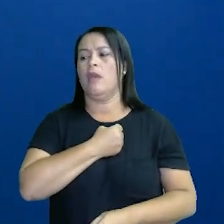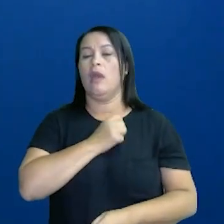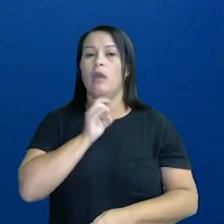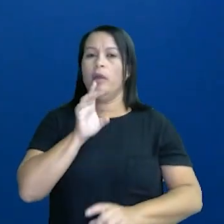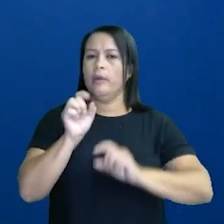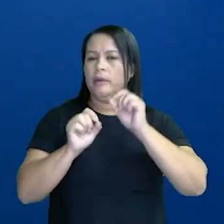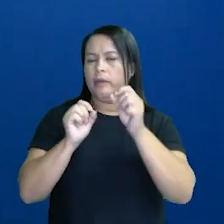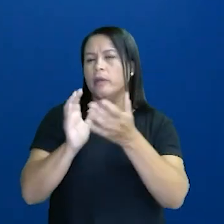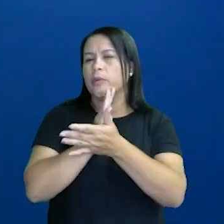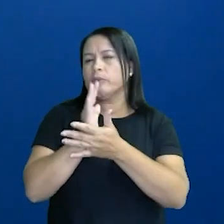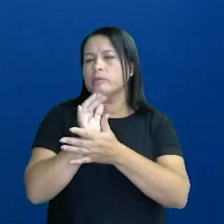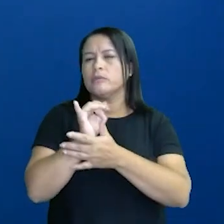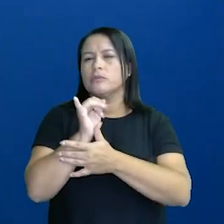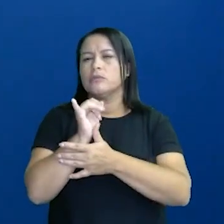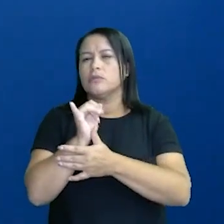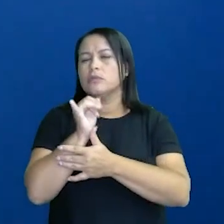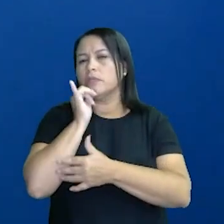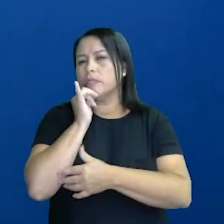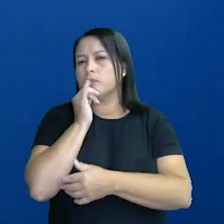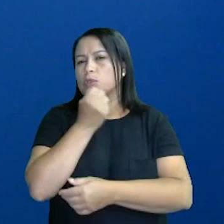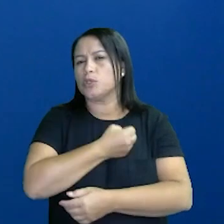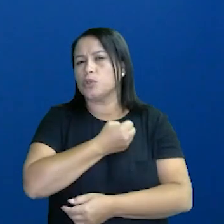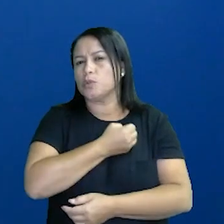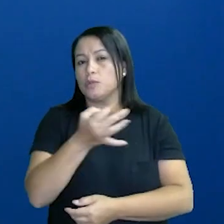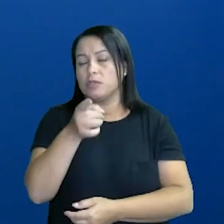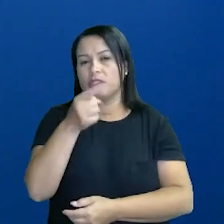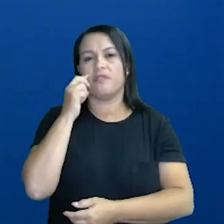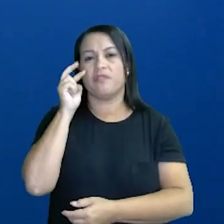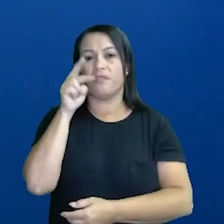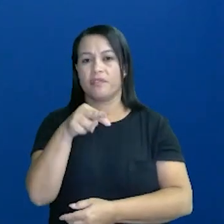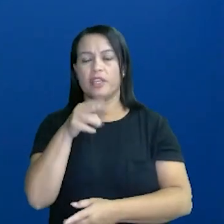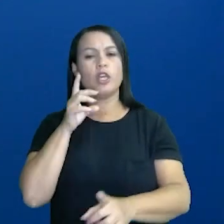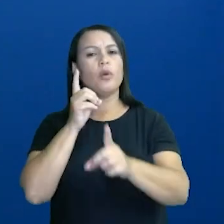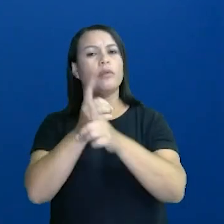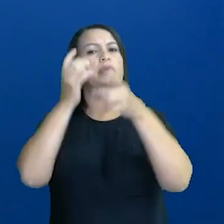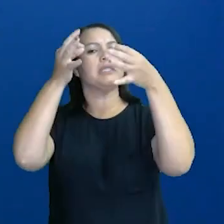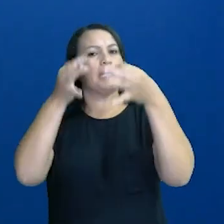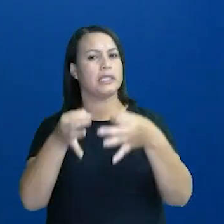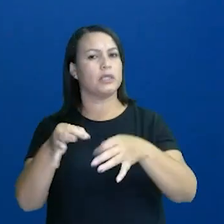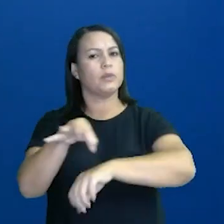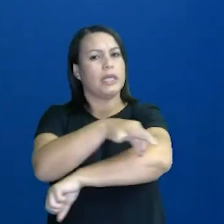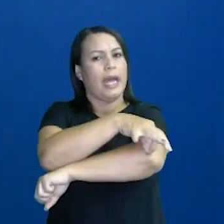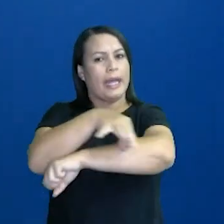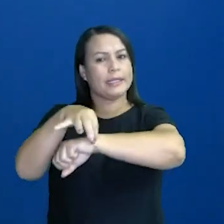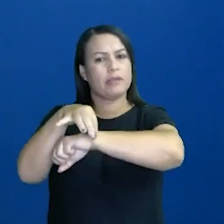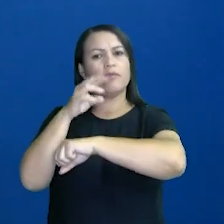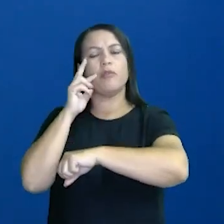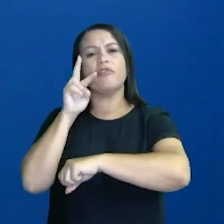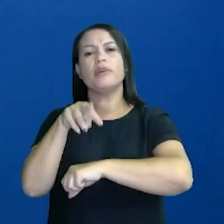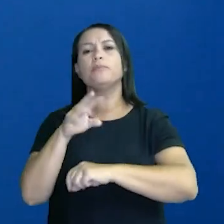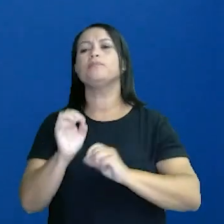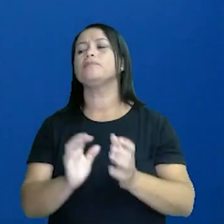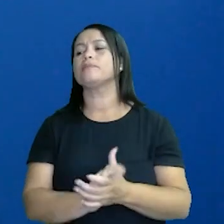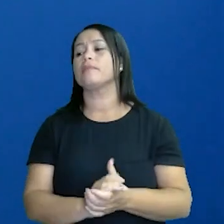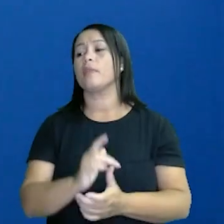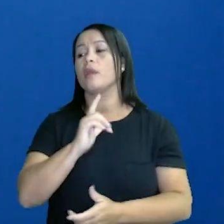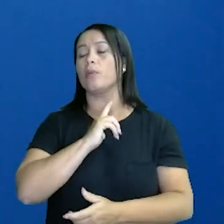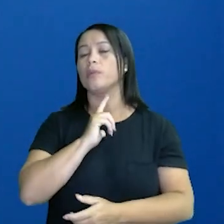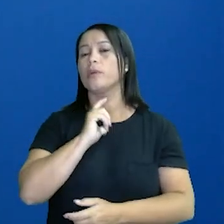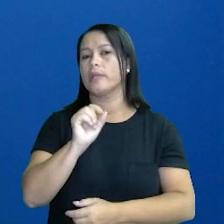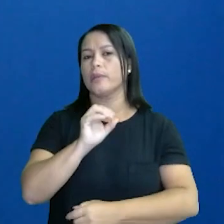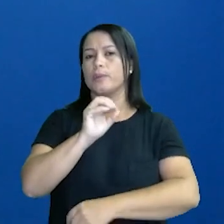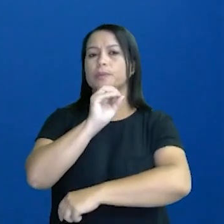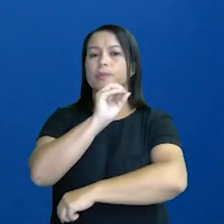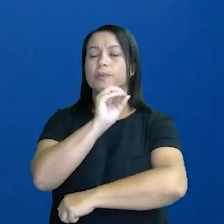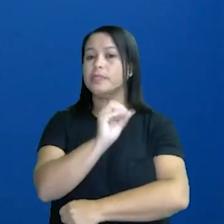que aqui eu vou dar só apenas alguns números para você colocar e a gente encontrar eles bem certinho na régua, tá certo? Então, aqui eu tenho o seguinte, eu tenho 0 e